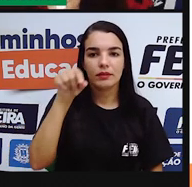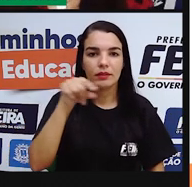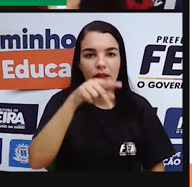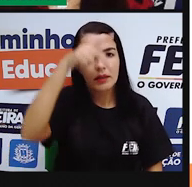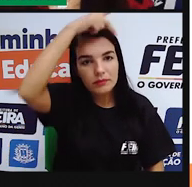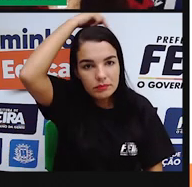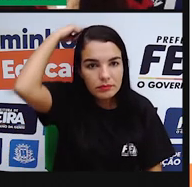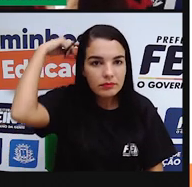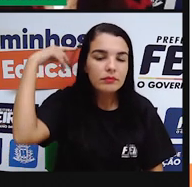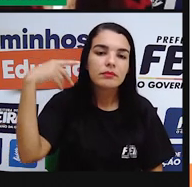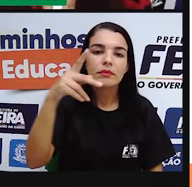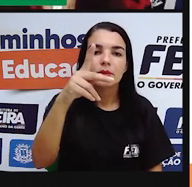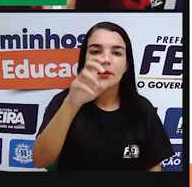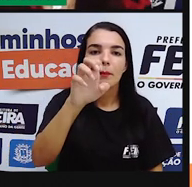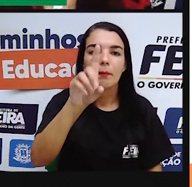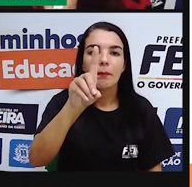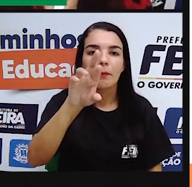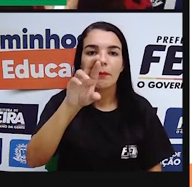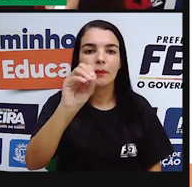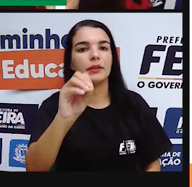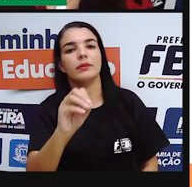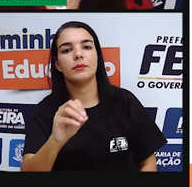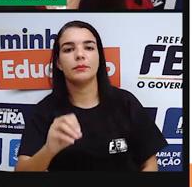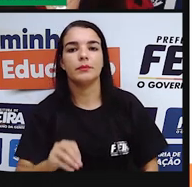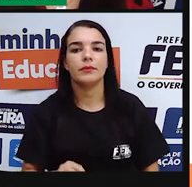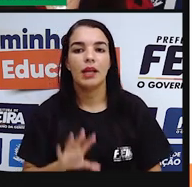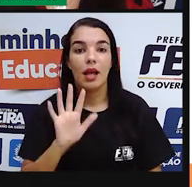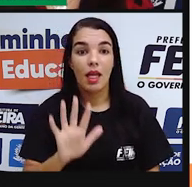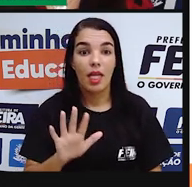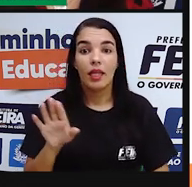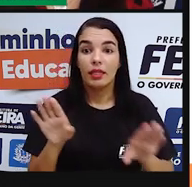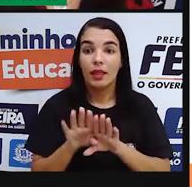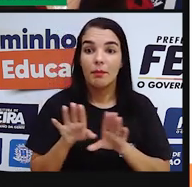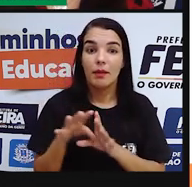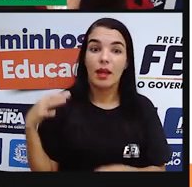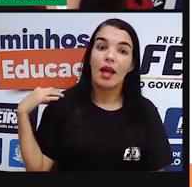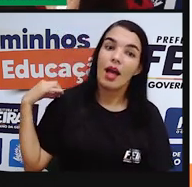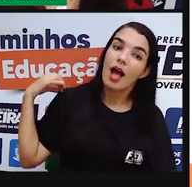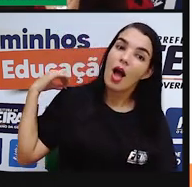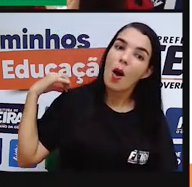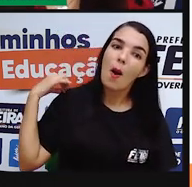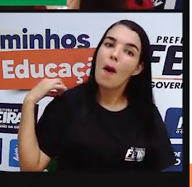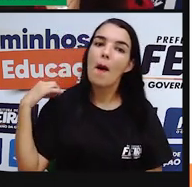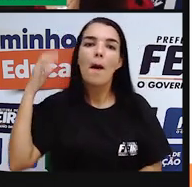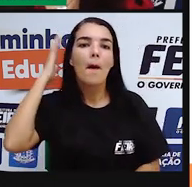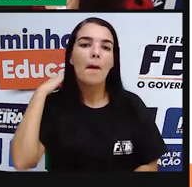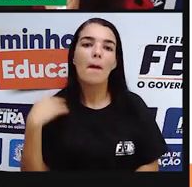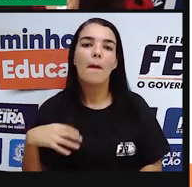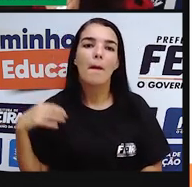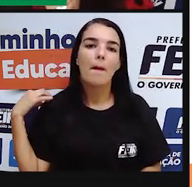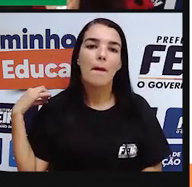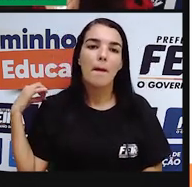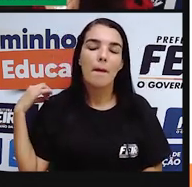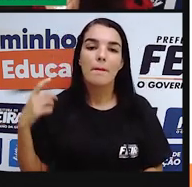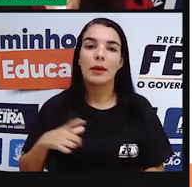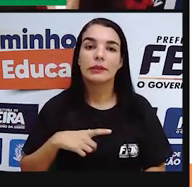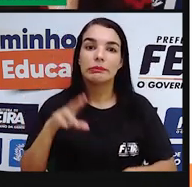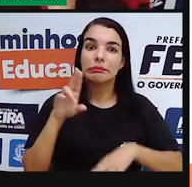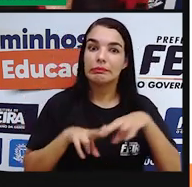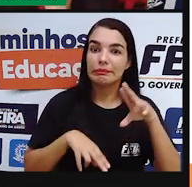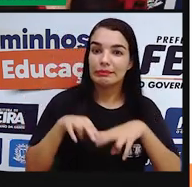As roupas, como a Pró disse, também estão presentes, né? Os tipos de roupas já característicos da festa